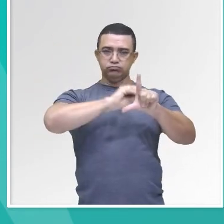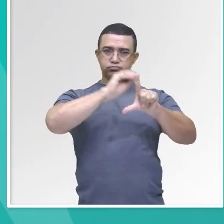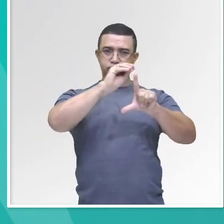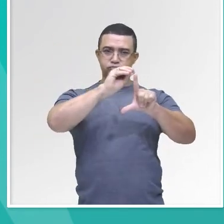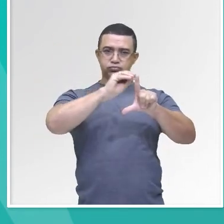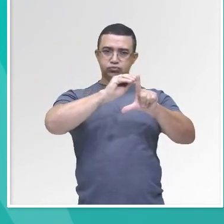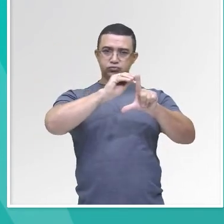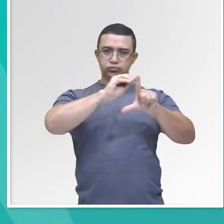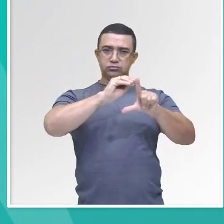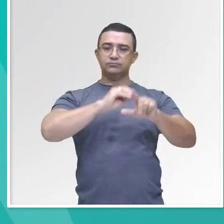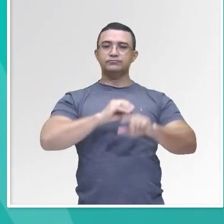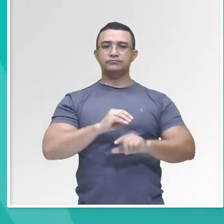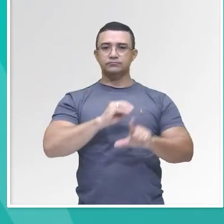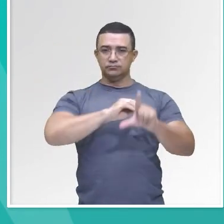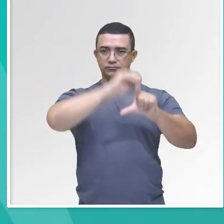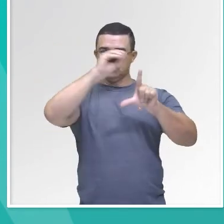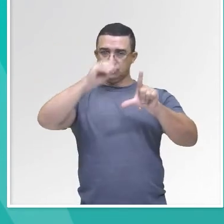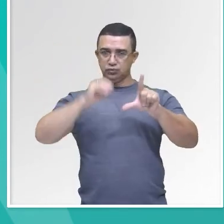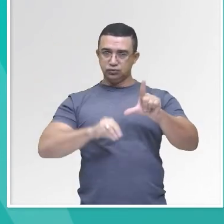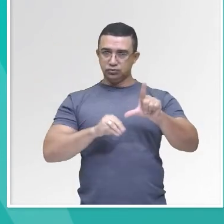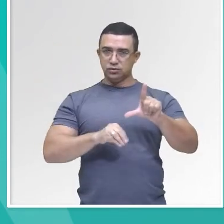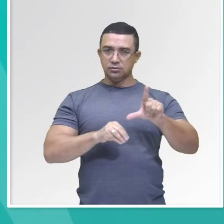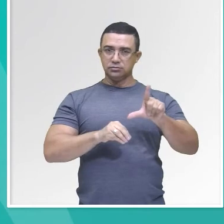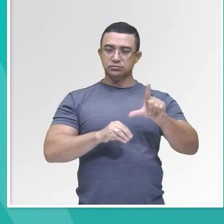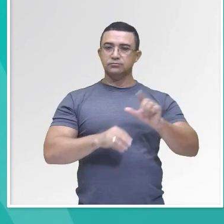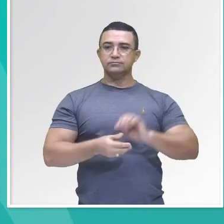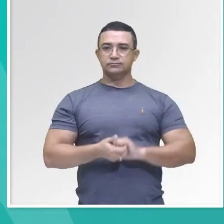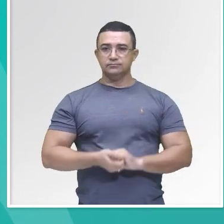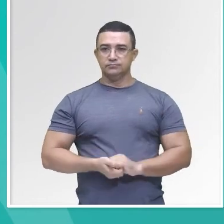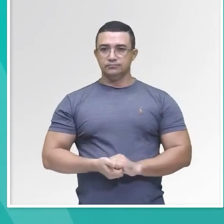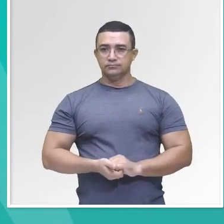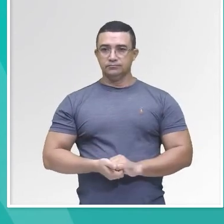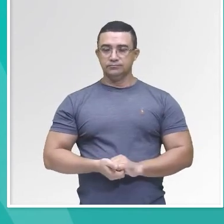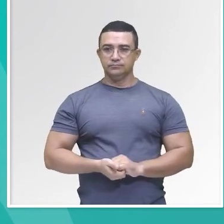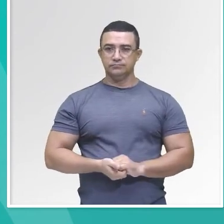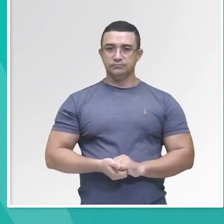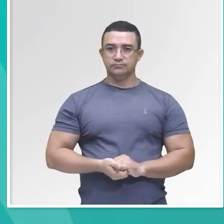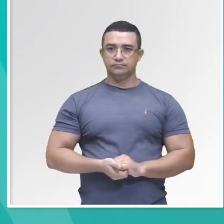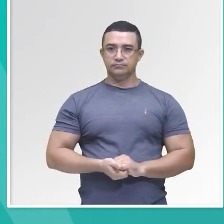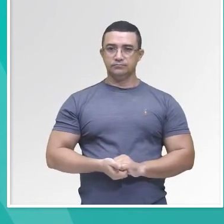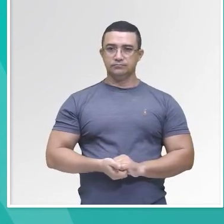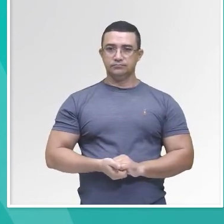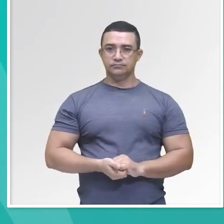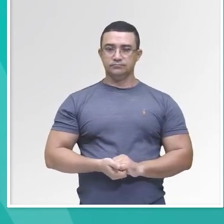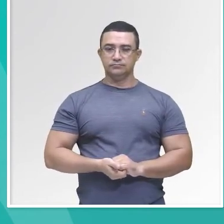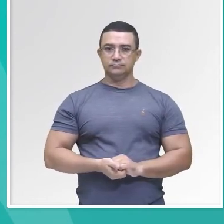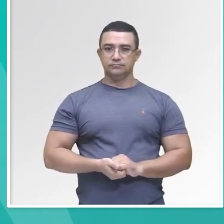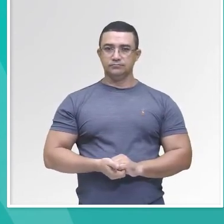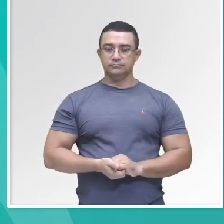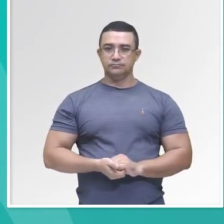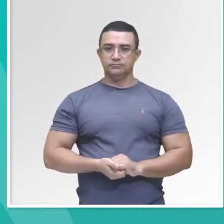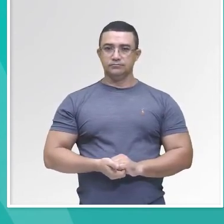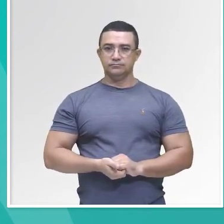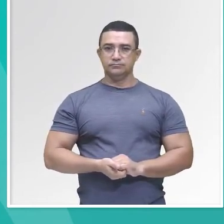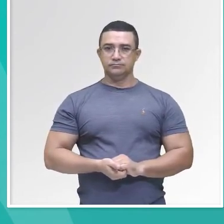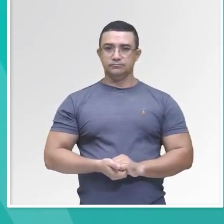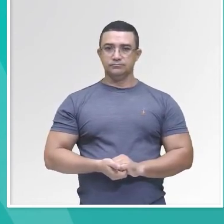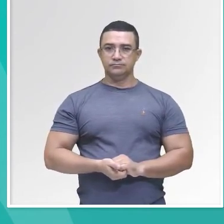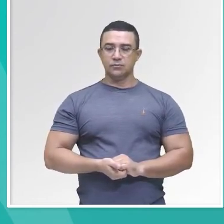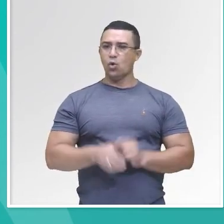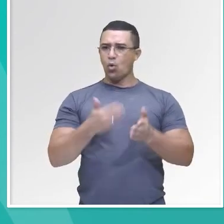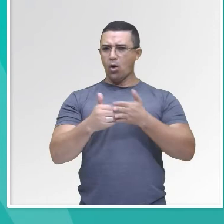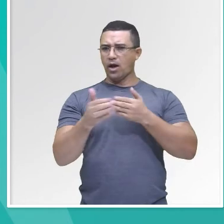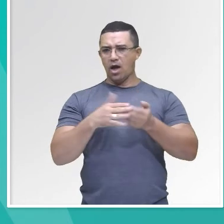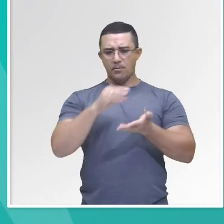no caso, ó. 1, 2, olha só onde eu fico. Eu saltei sobre o peão ou qualquer outra peça